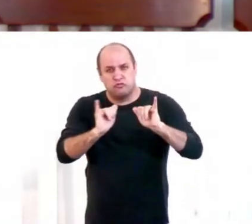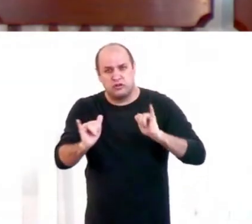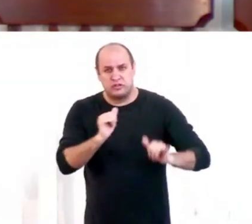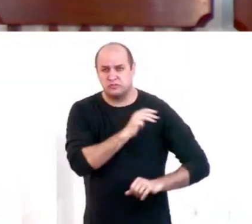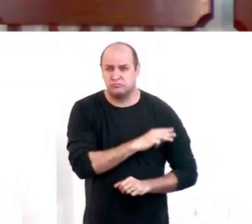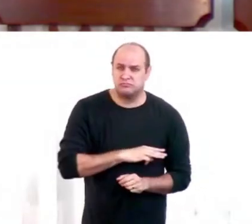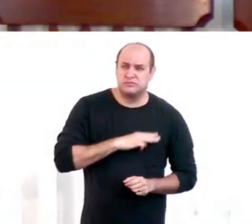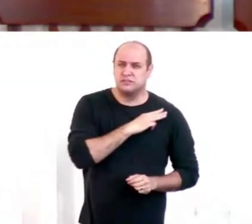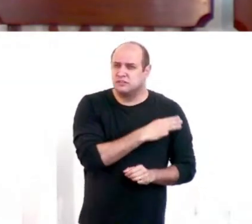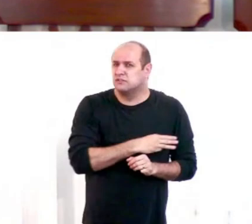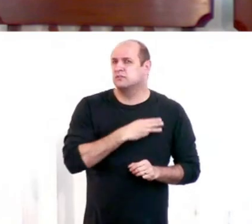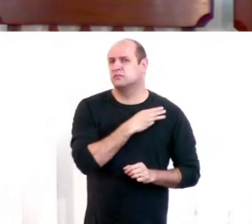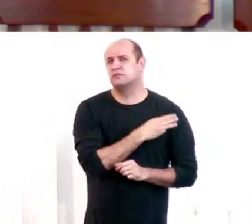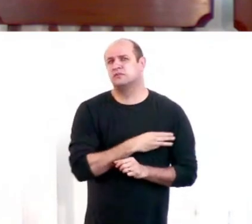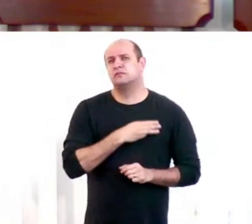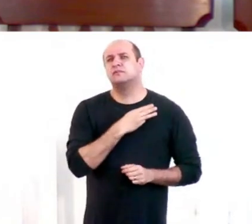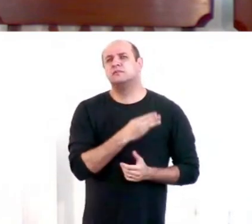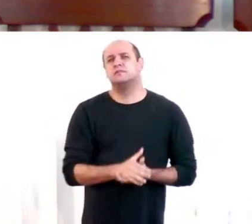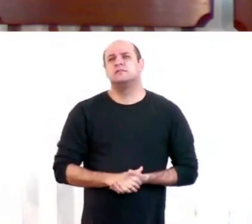missões.